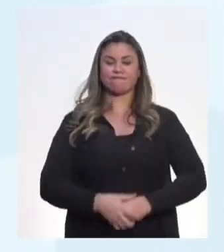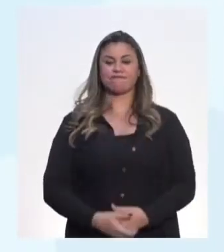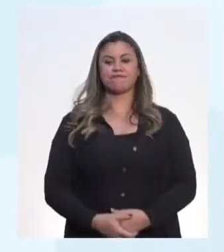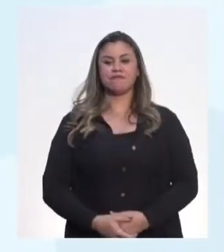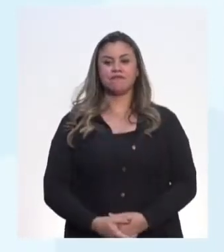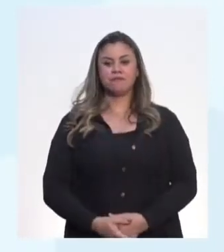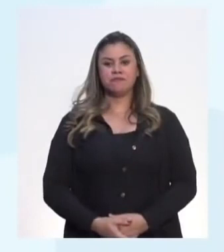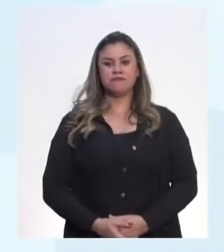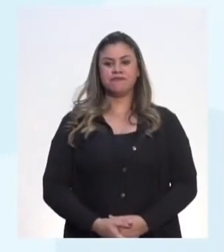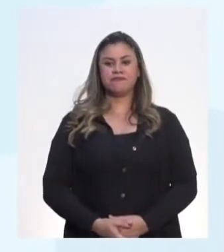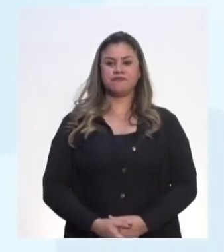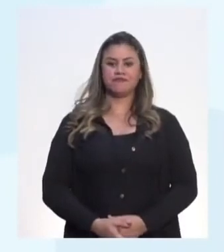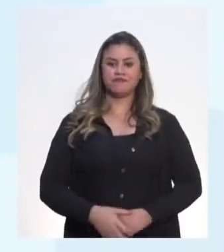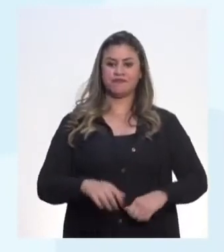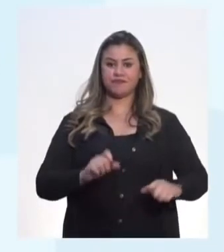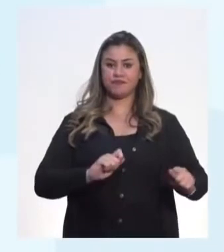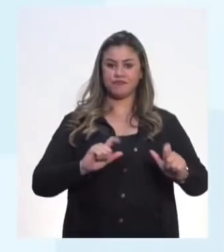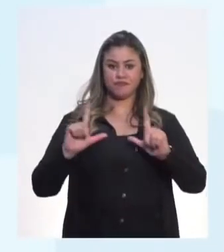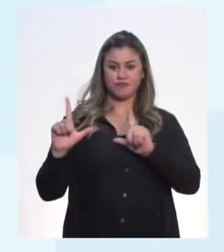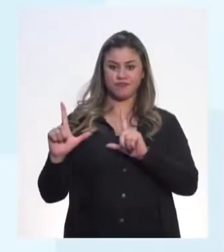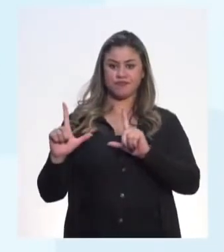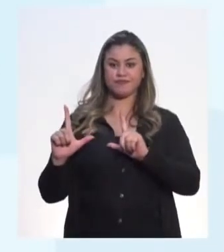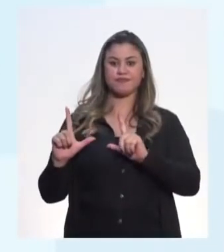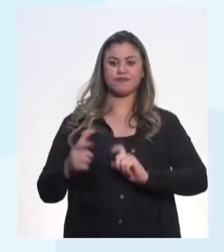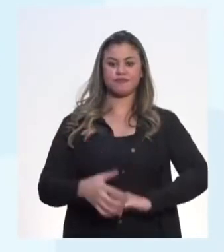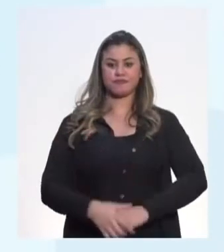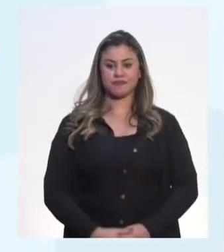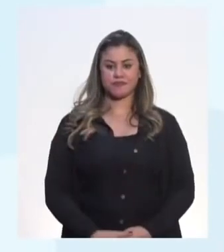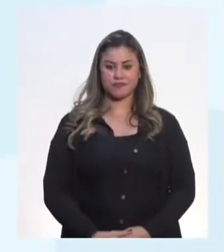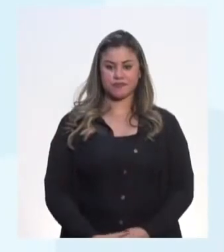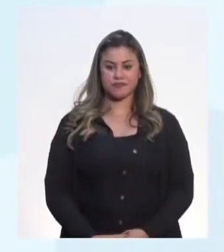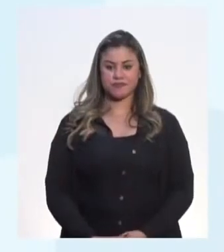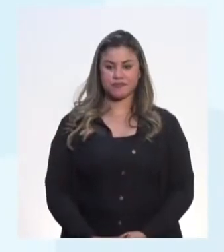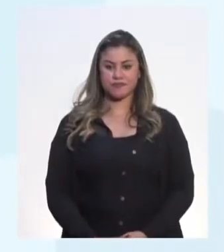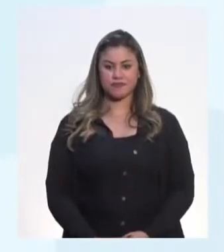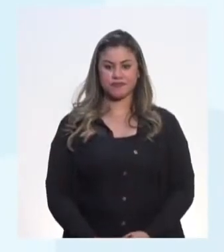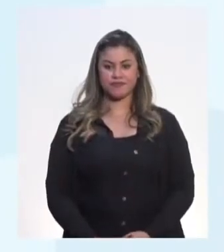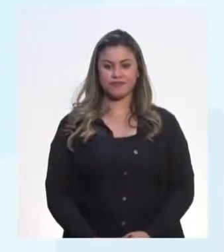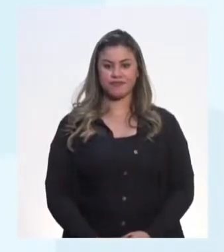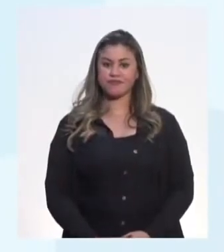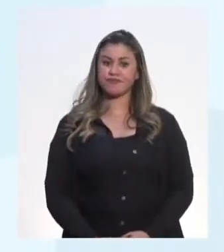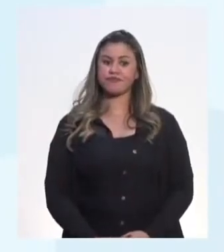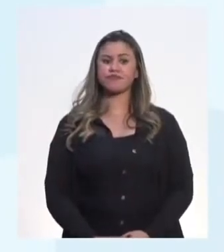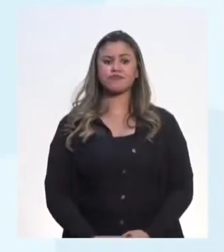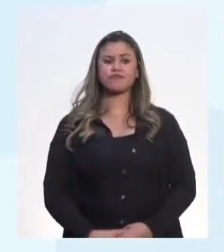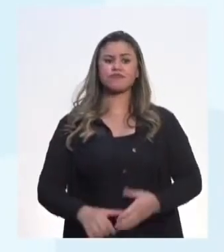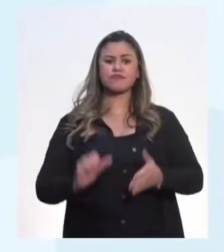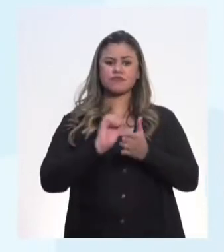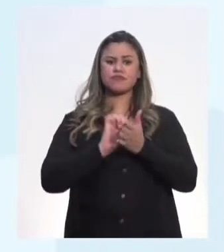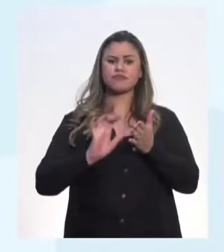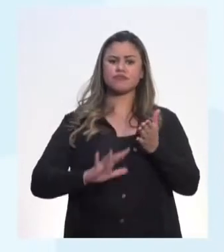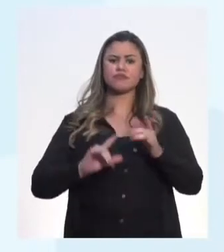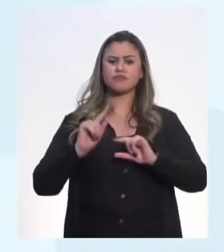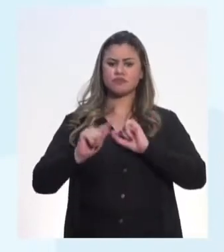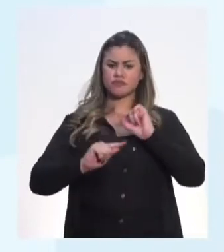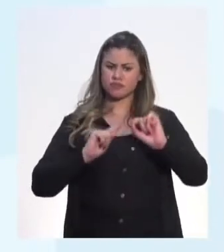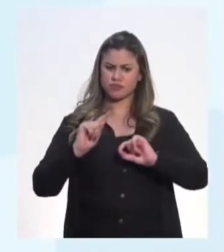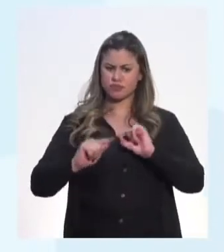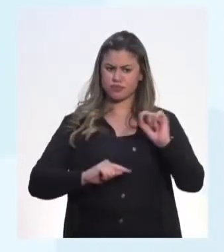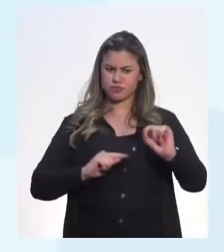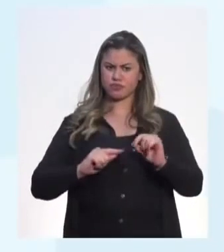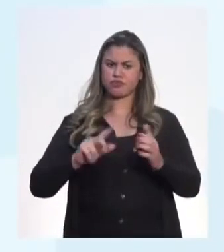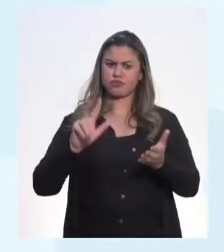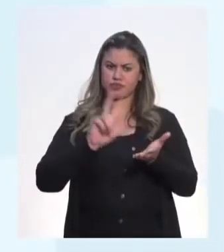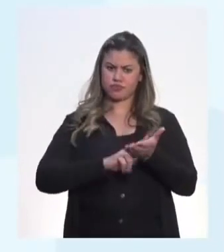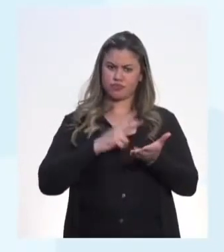essa ideia então o diretor vai colocar na e vocês isso Qual que é o exercício vamos fazer a